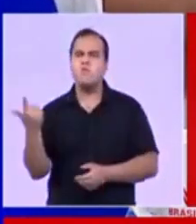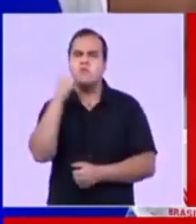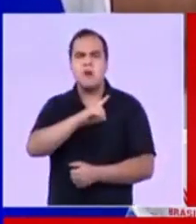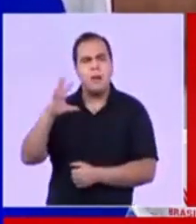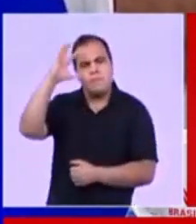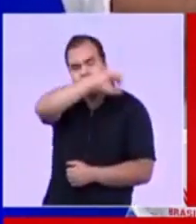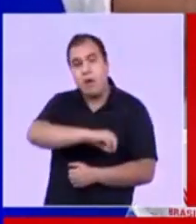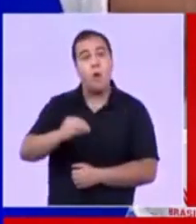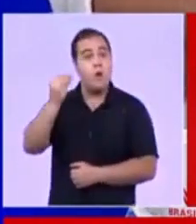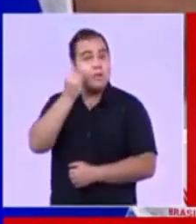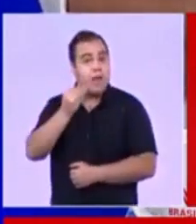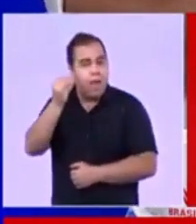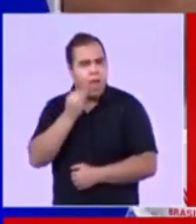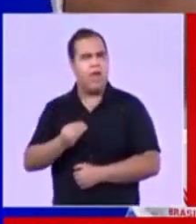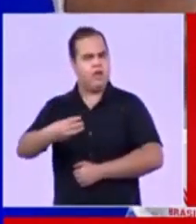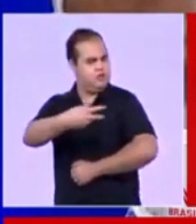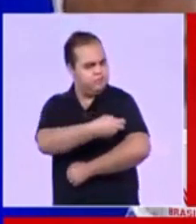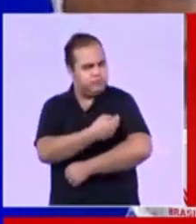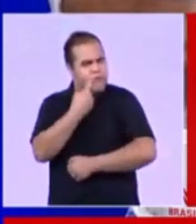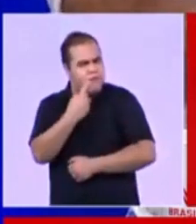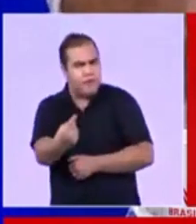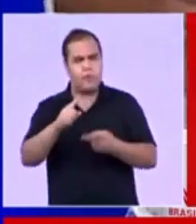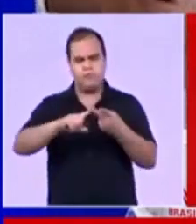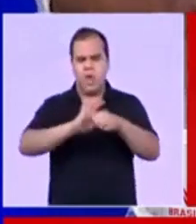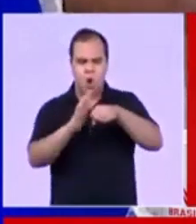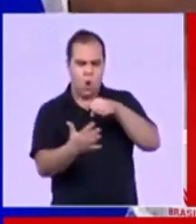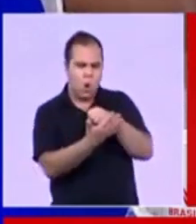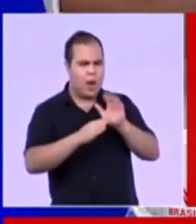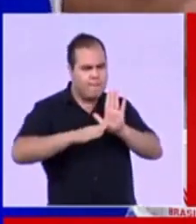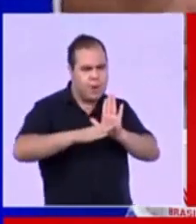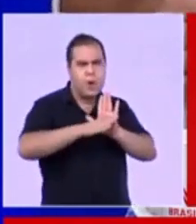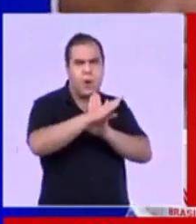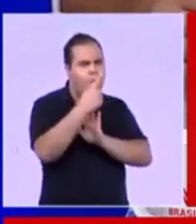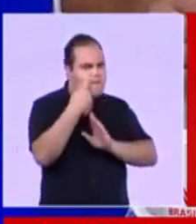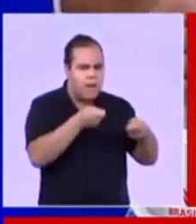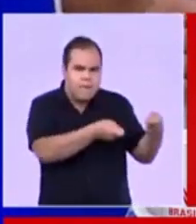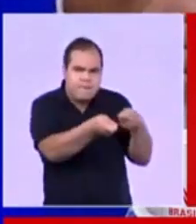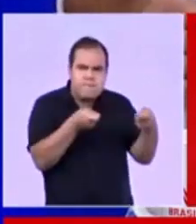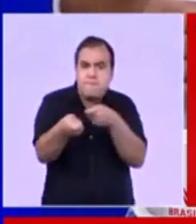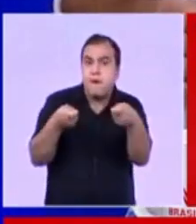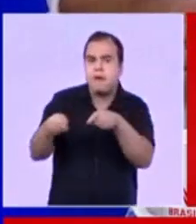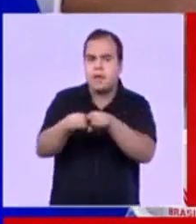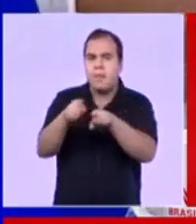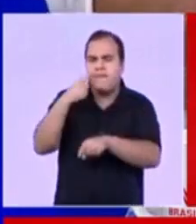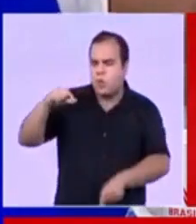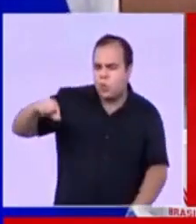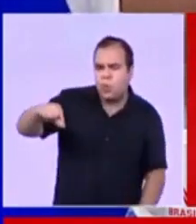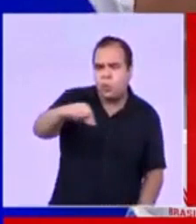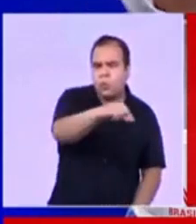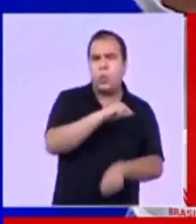fez testagem massa monitoramento epidemiológico EA partir da identificação dos focos da doença